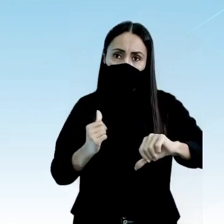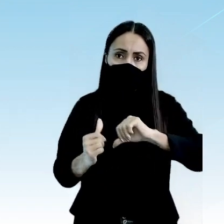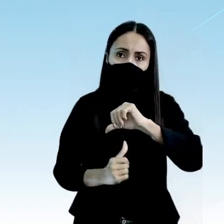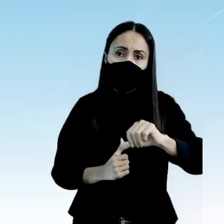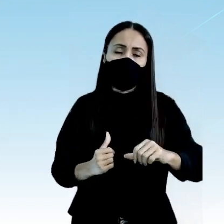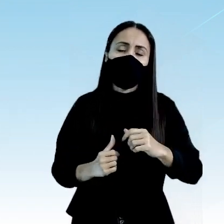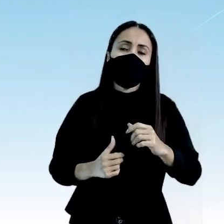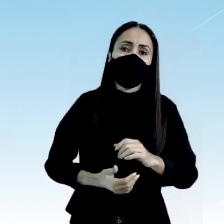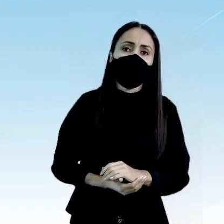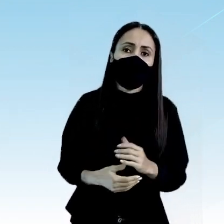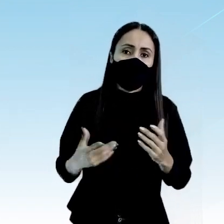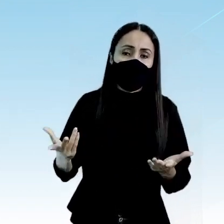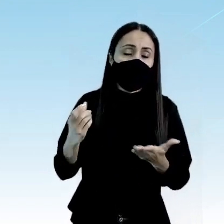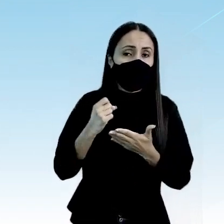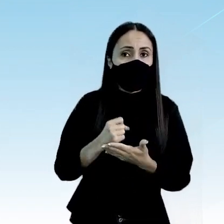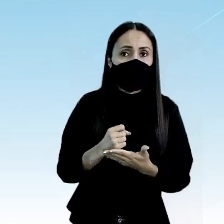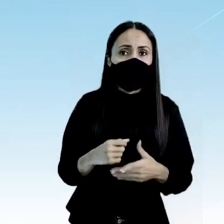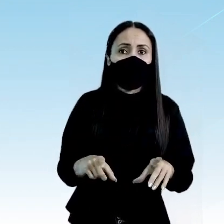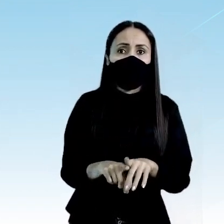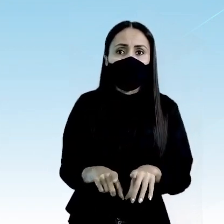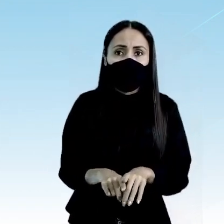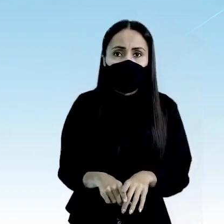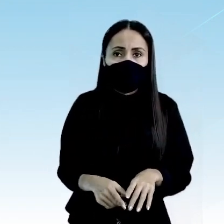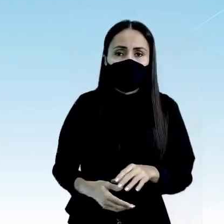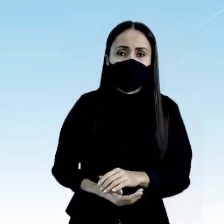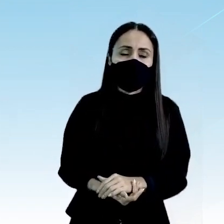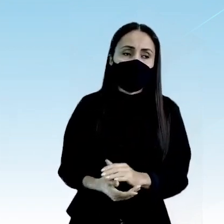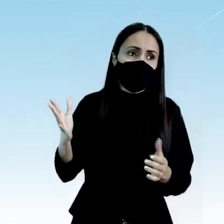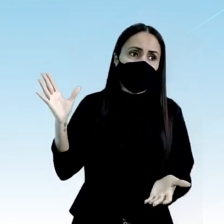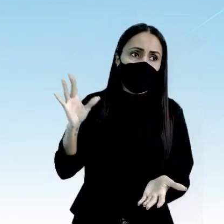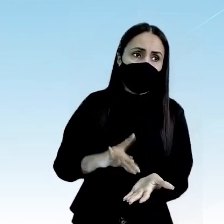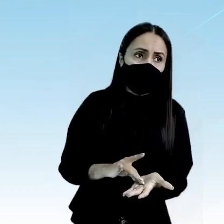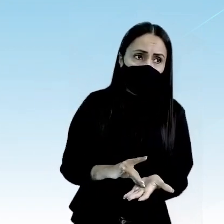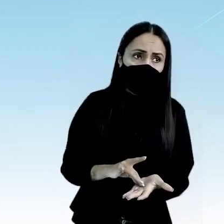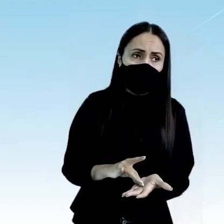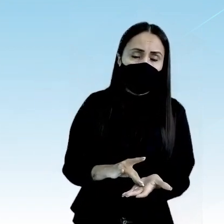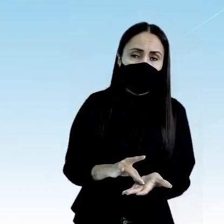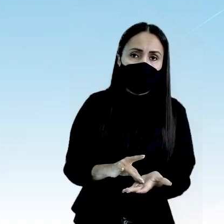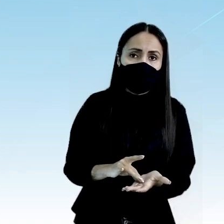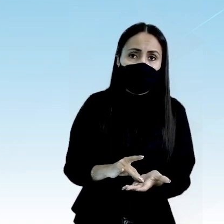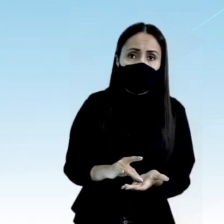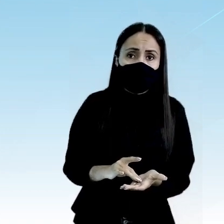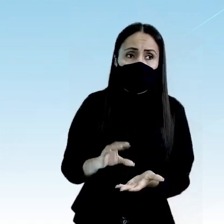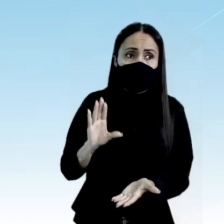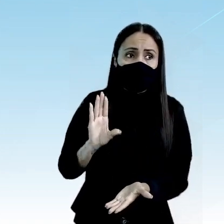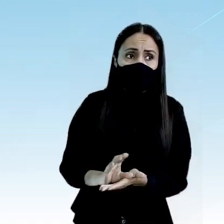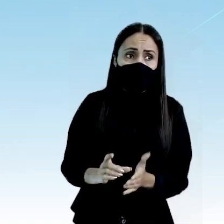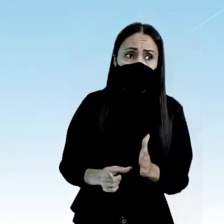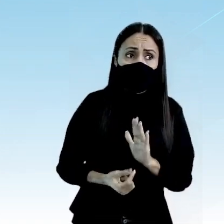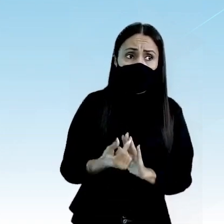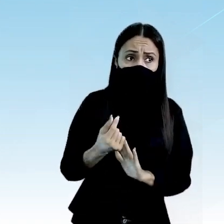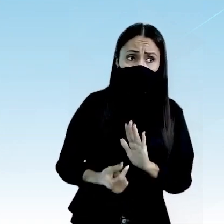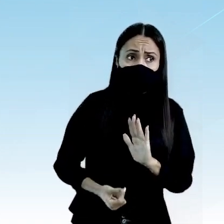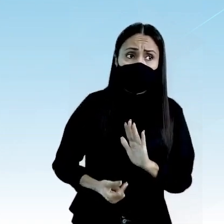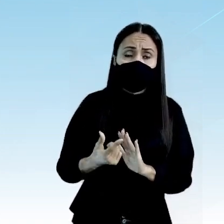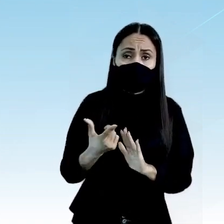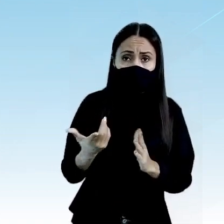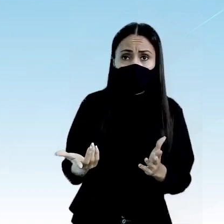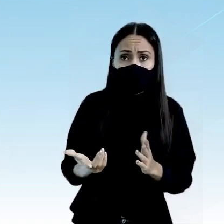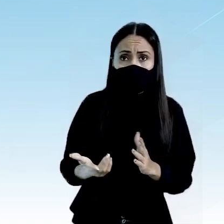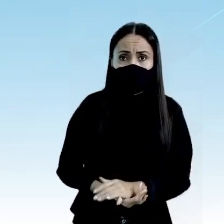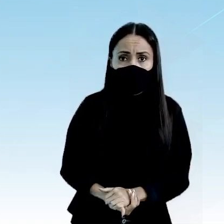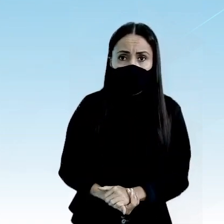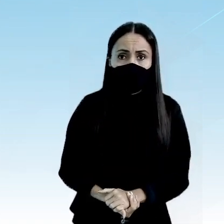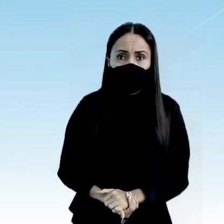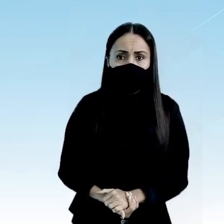ela contribuiu para a consolidação do capitalismo. O modo de produzir